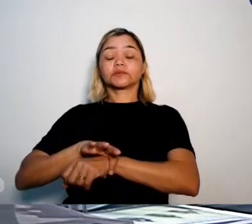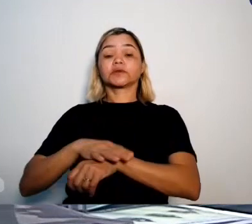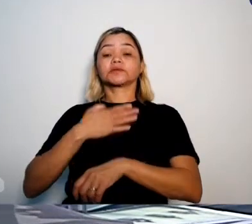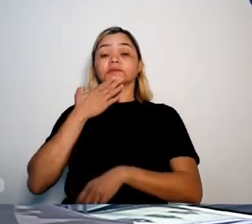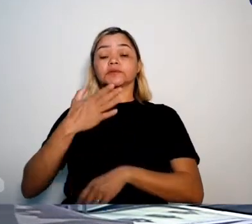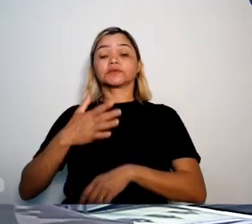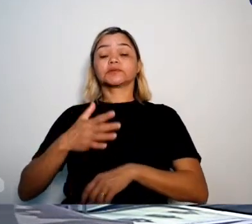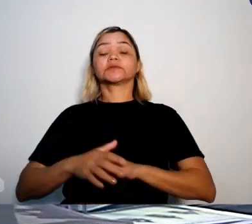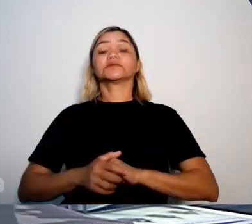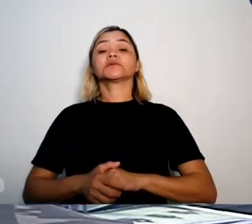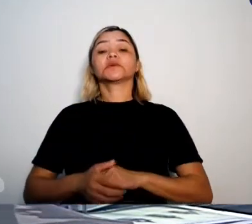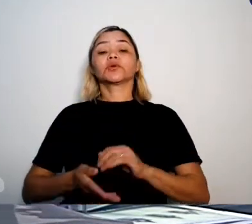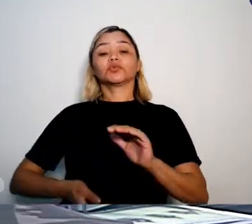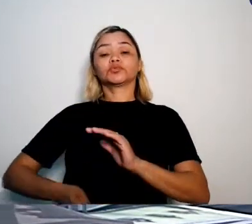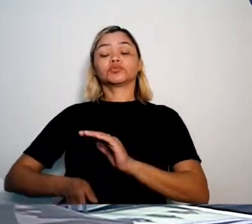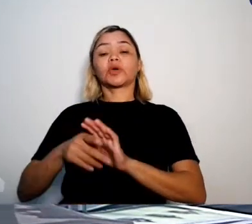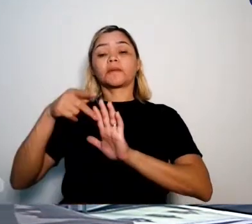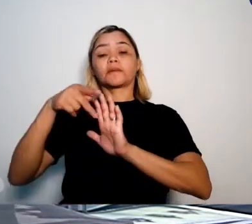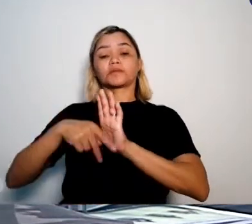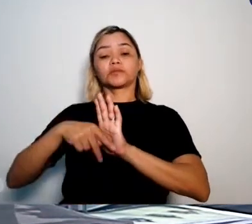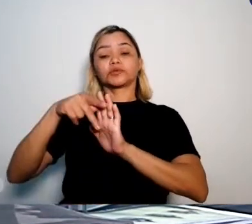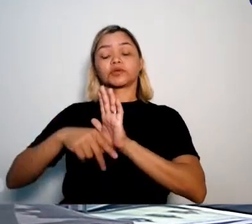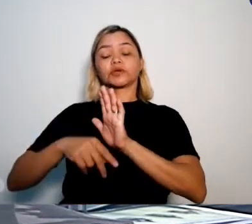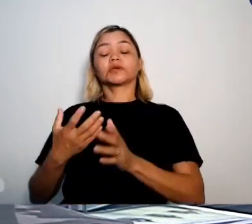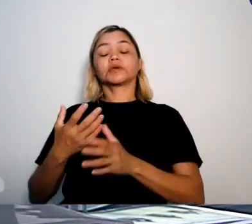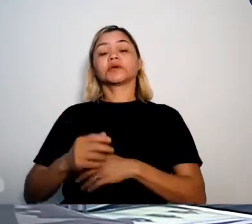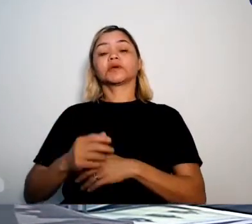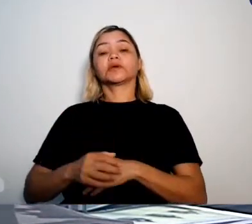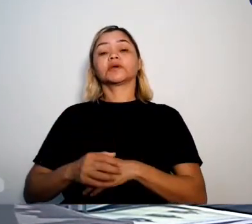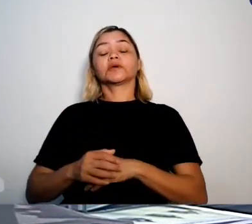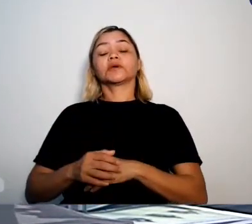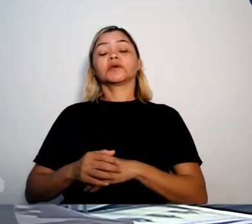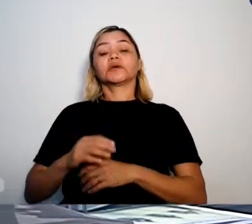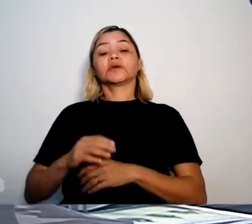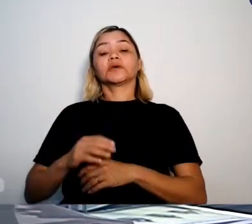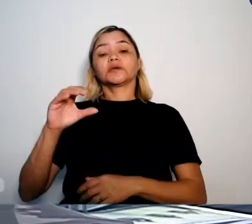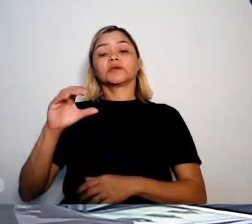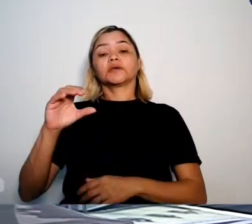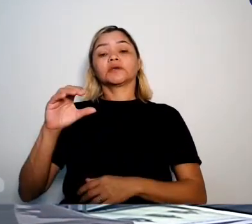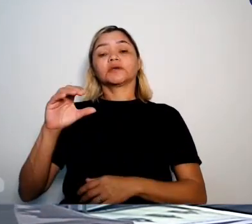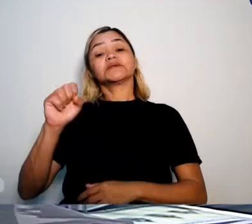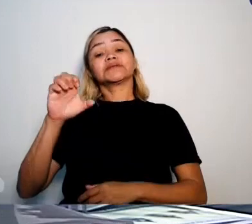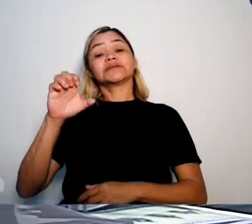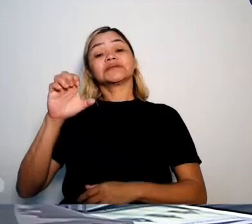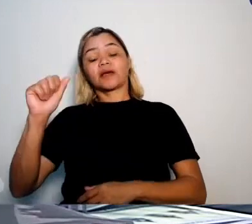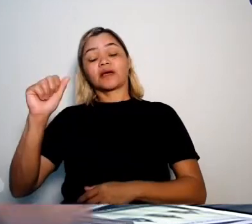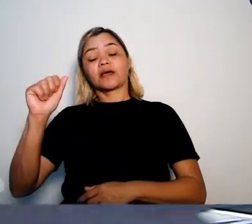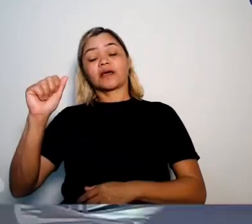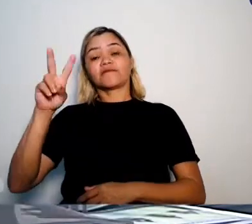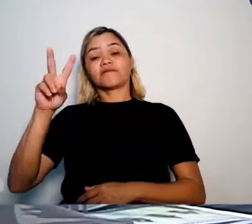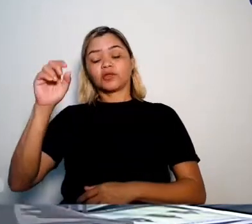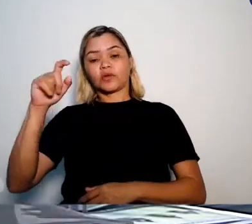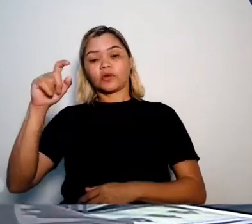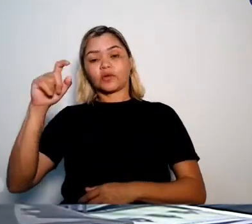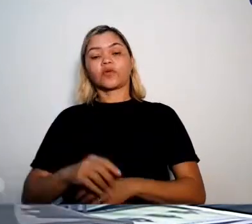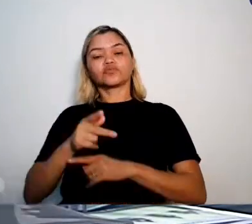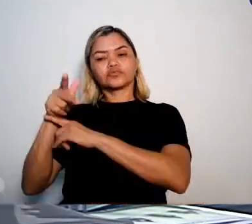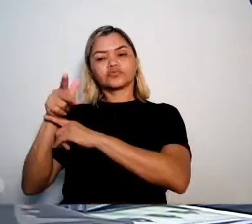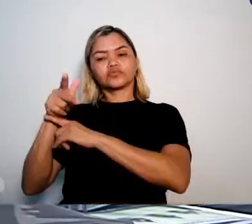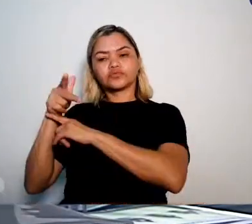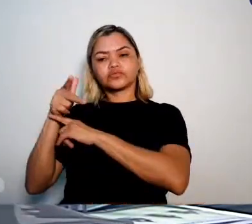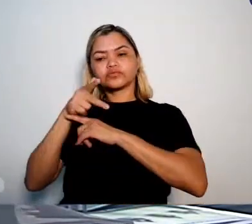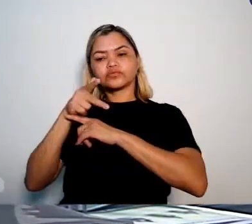o projeto Cerca Virtual com monitoramento das entradas e pontos estratégicos